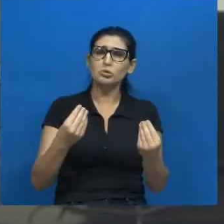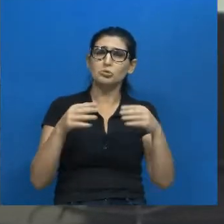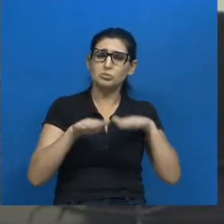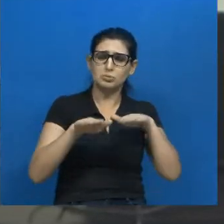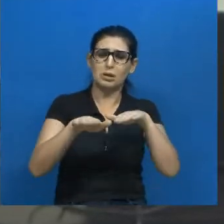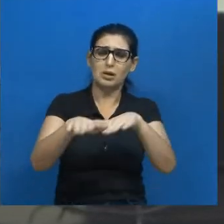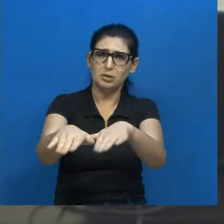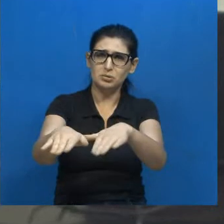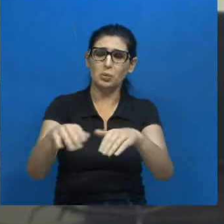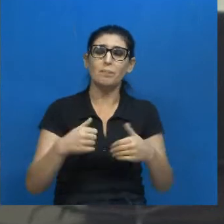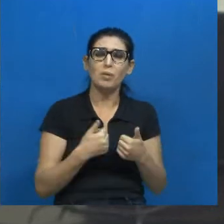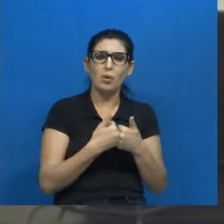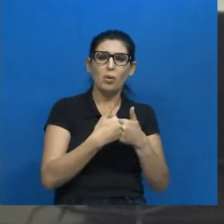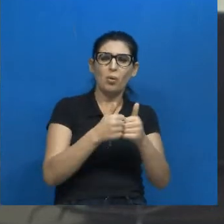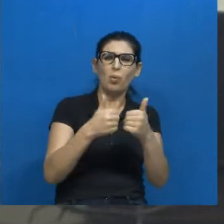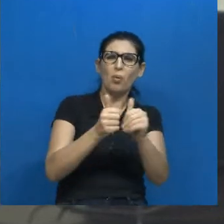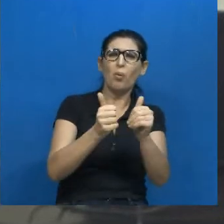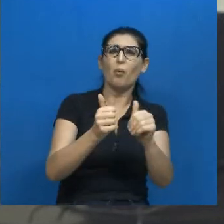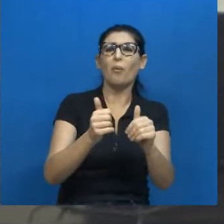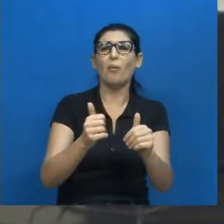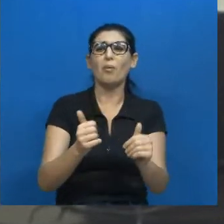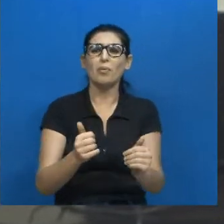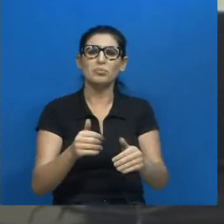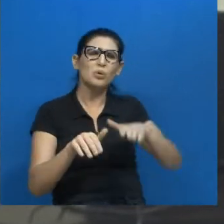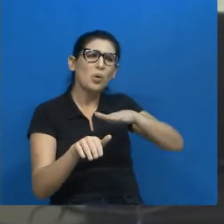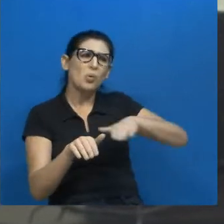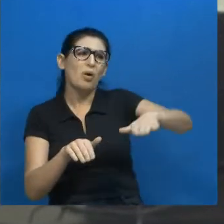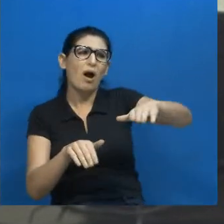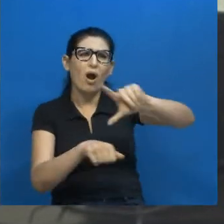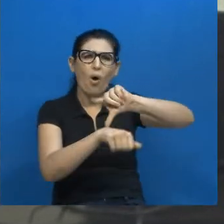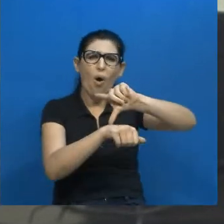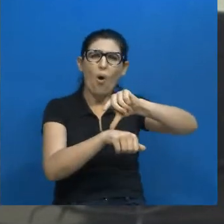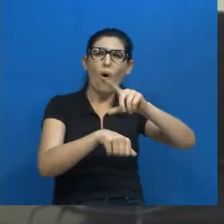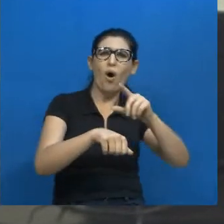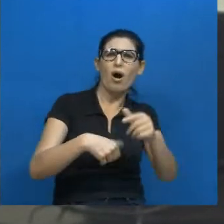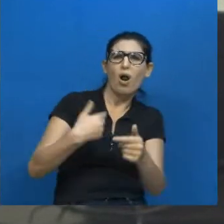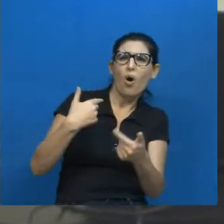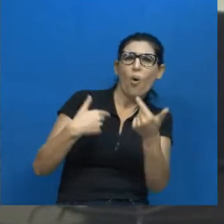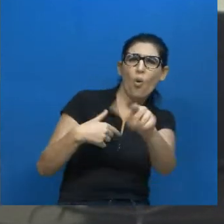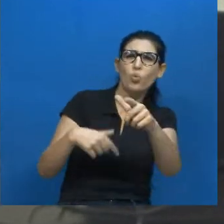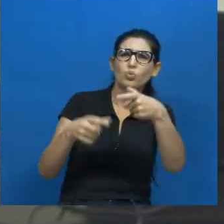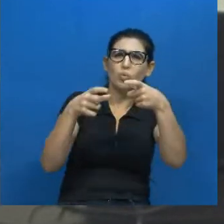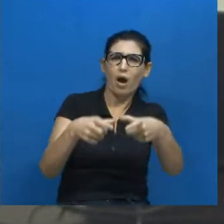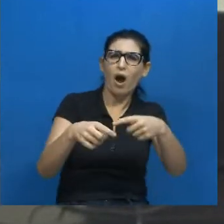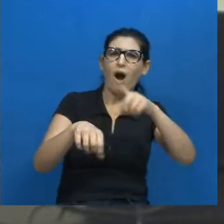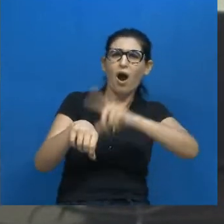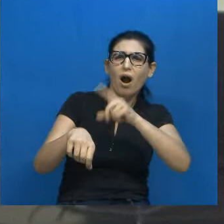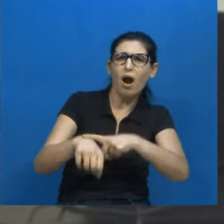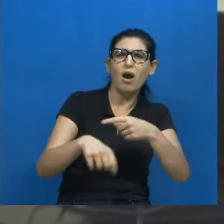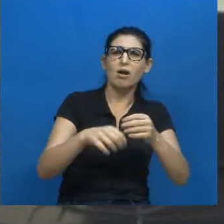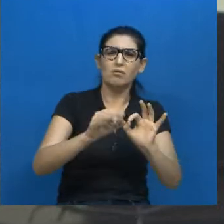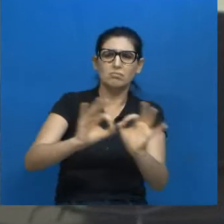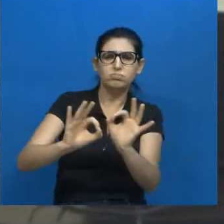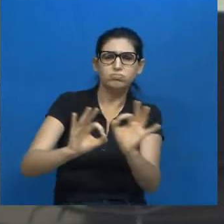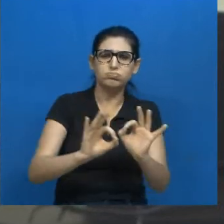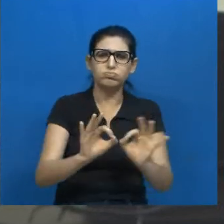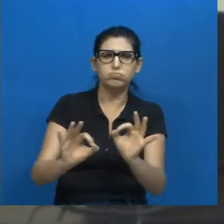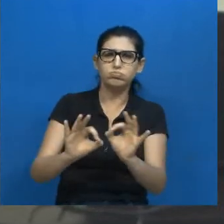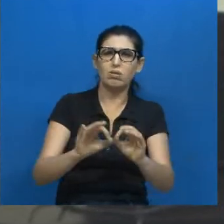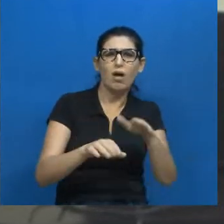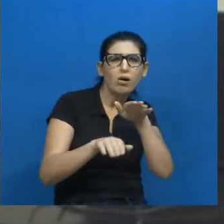pegar a linha, quebrar a linha. Ó, ora a linha passa no lugar, ora a linha passa em outro lugar, ora a linha faz isso. E